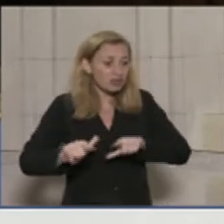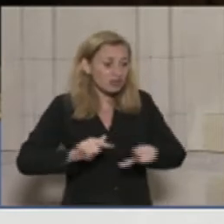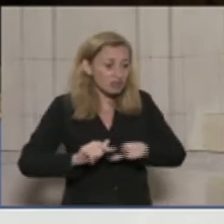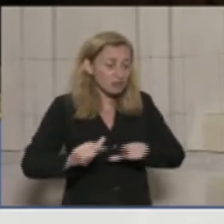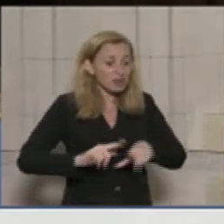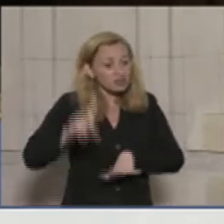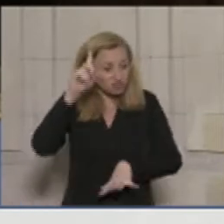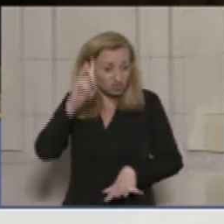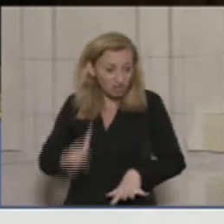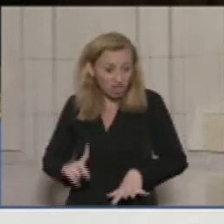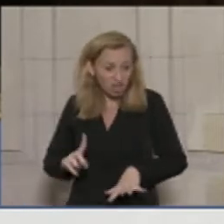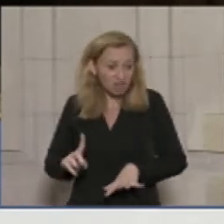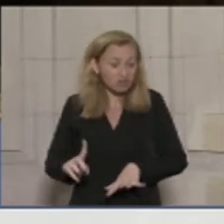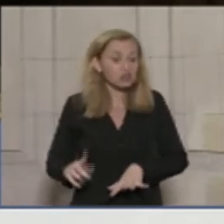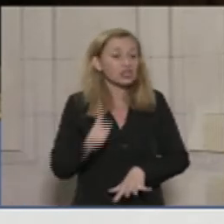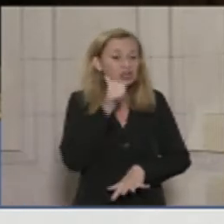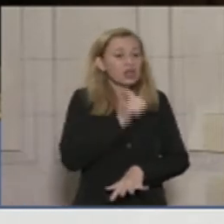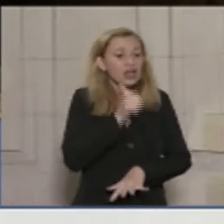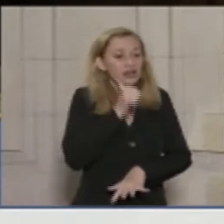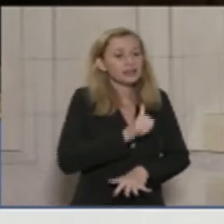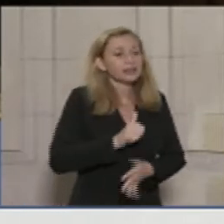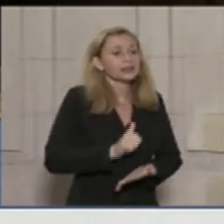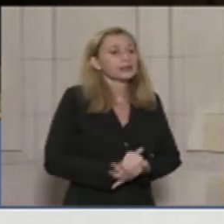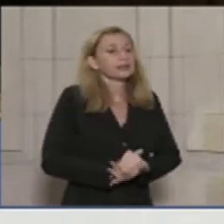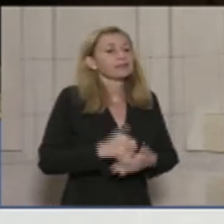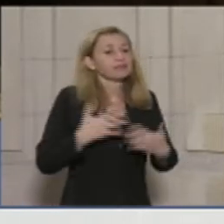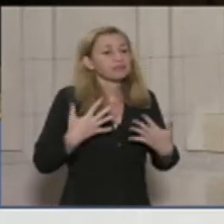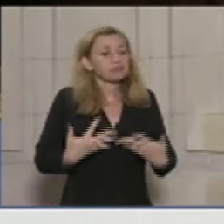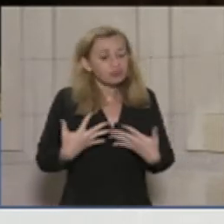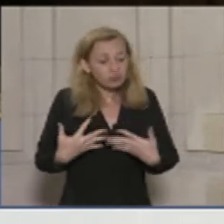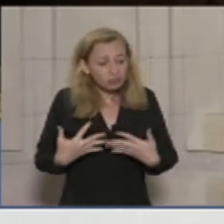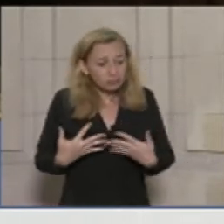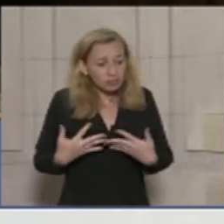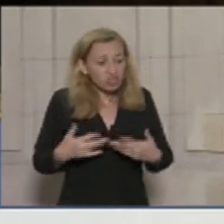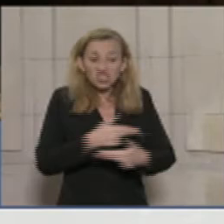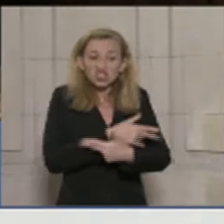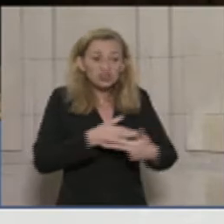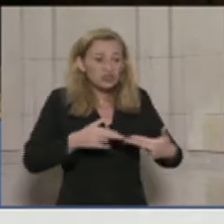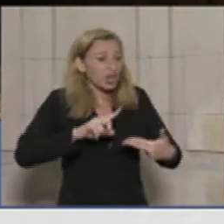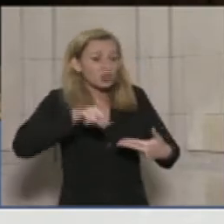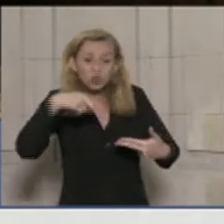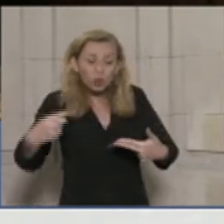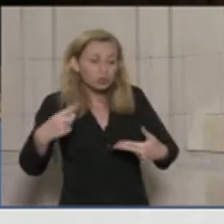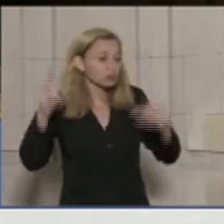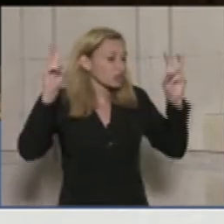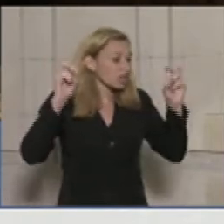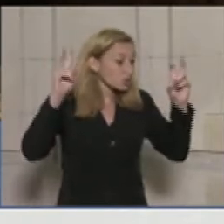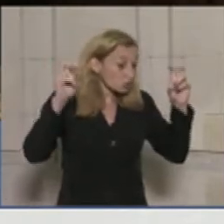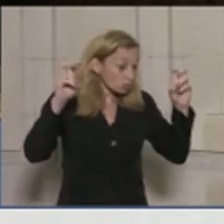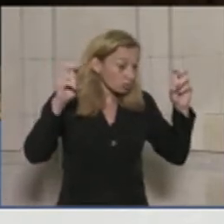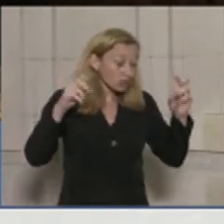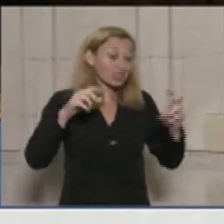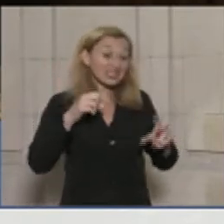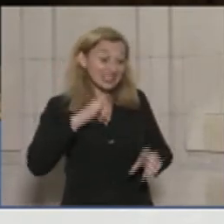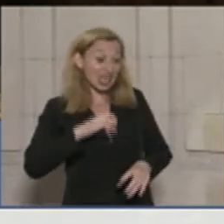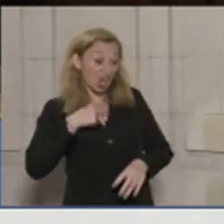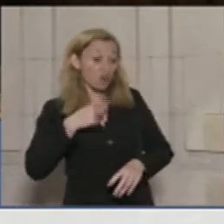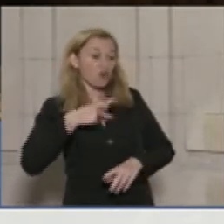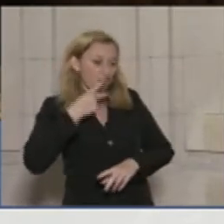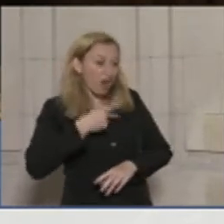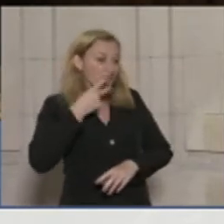sociais e culturais das mulheres, e diversos outros assuntos que, eu, se ficasse aqui citando,